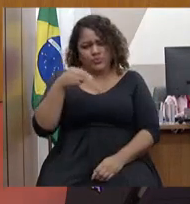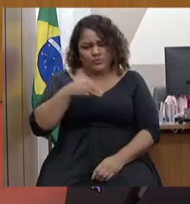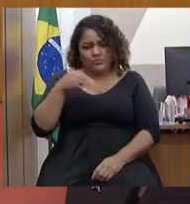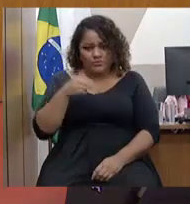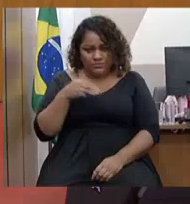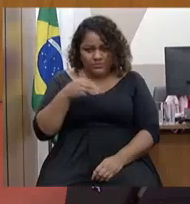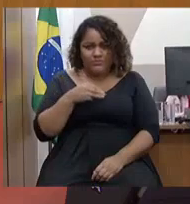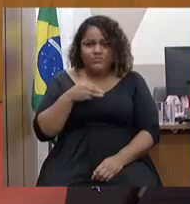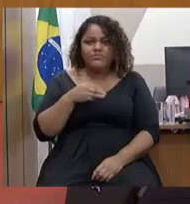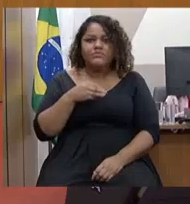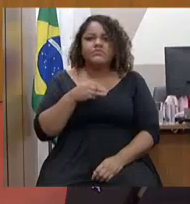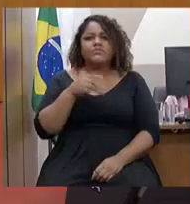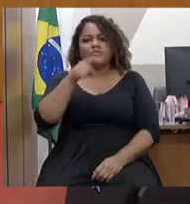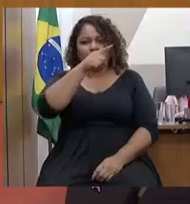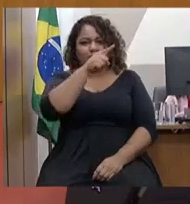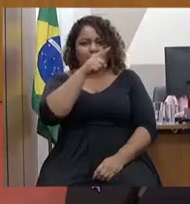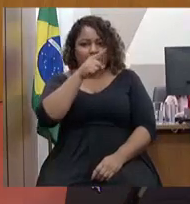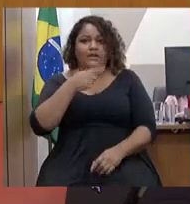microfone